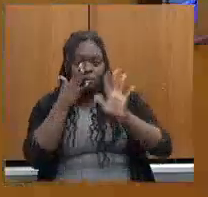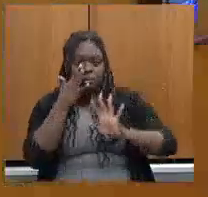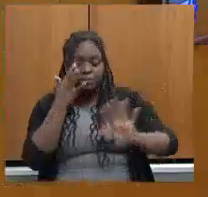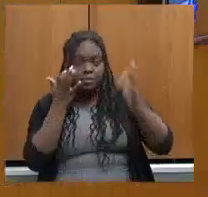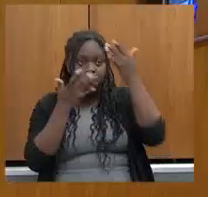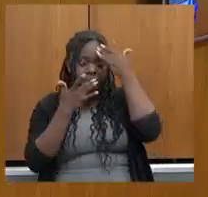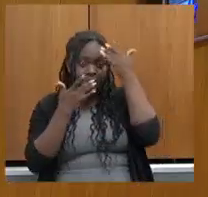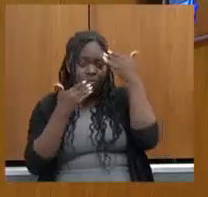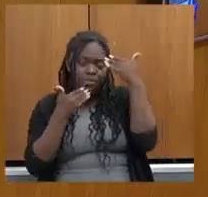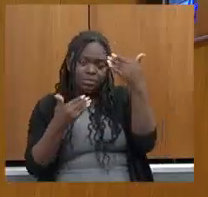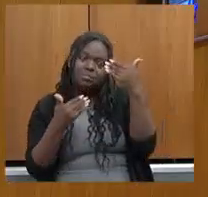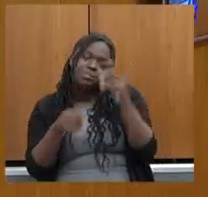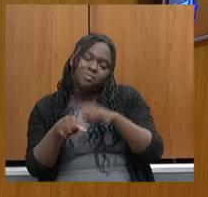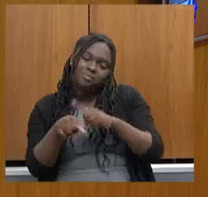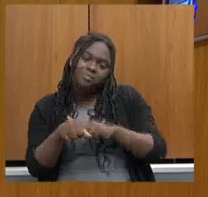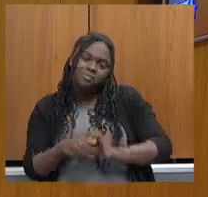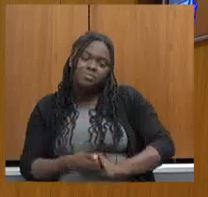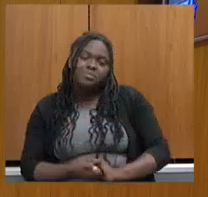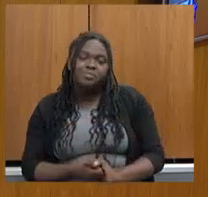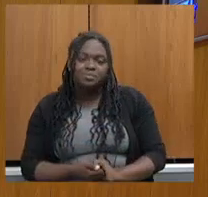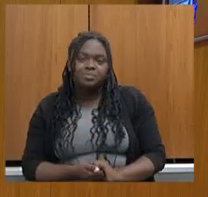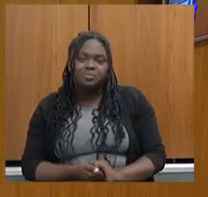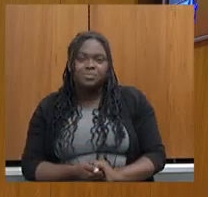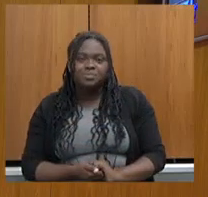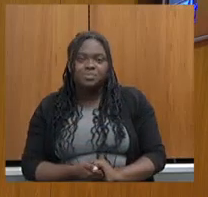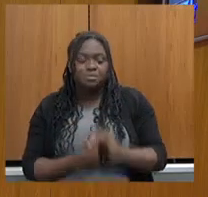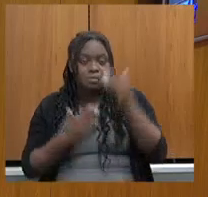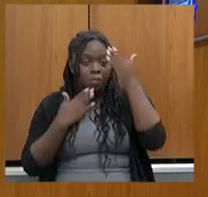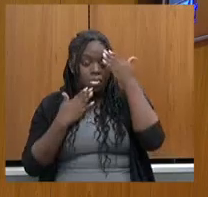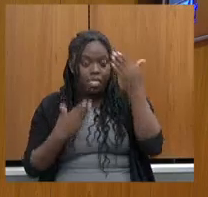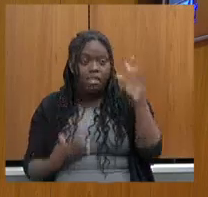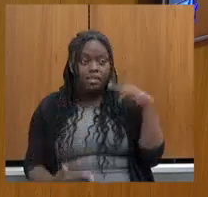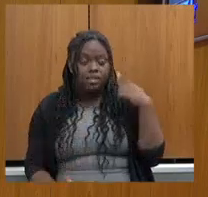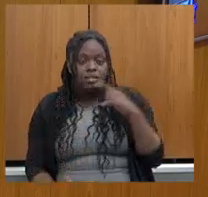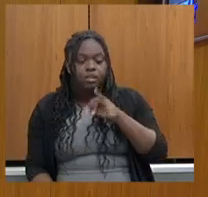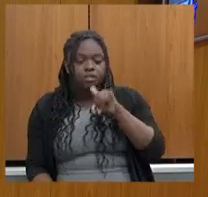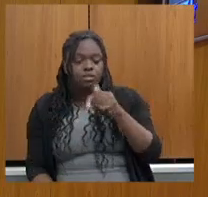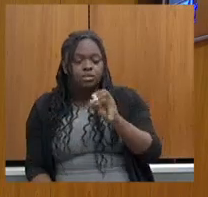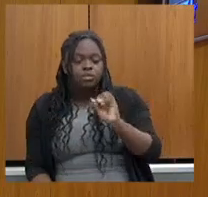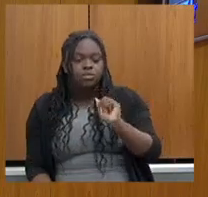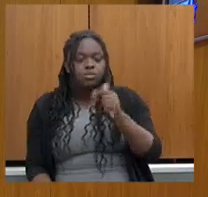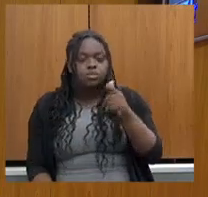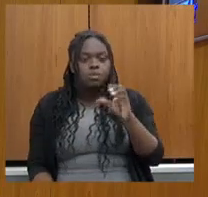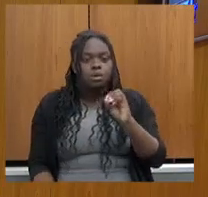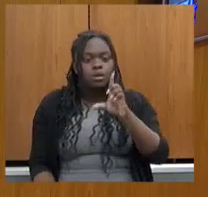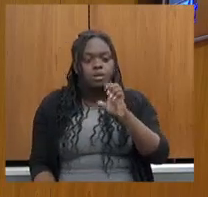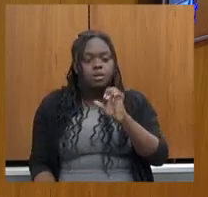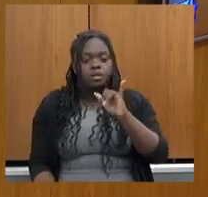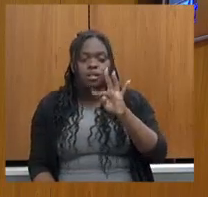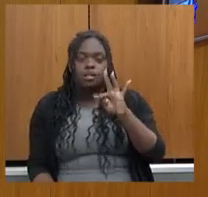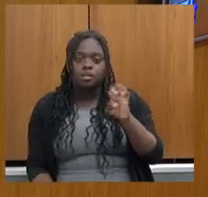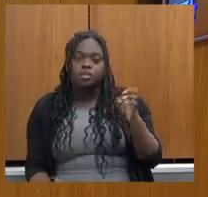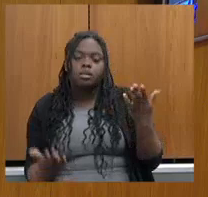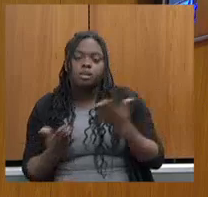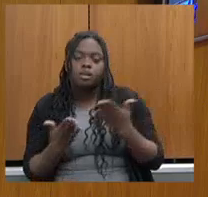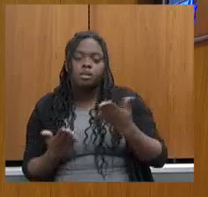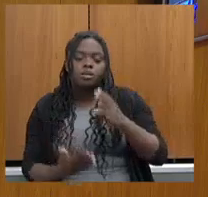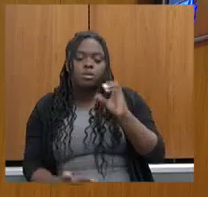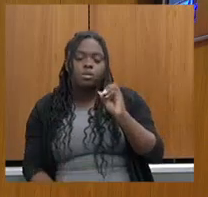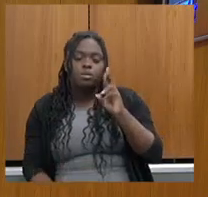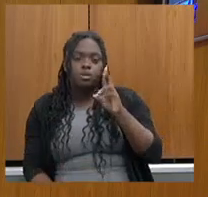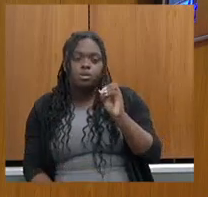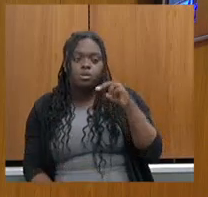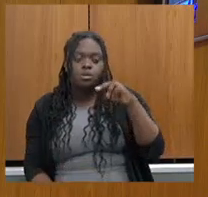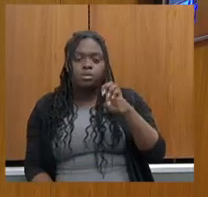Rodrigues pelo tempo agradecemos o deputado João Leite passamos a palavra é o Coronel Estevão para